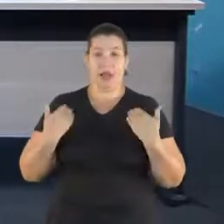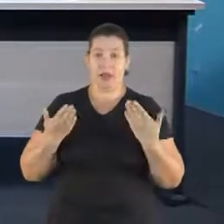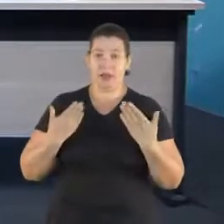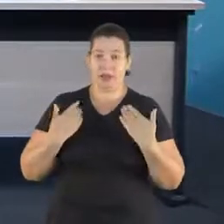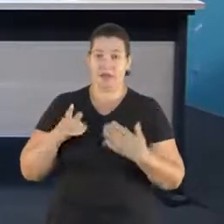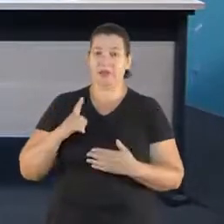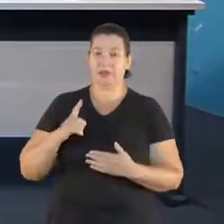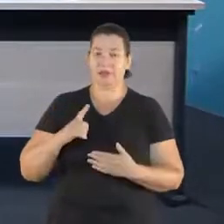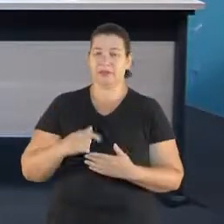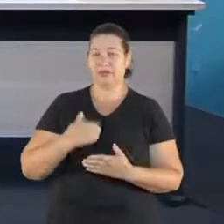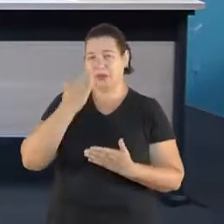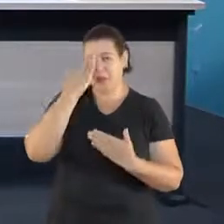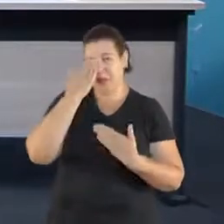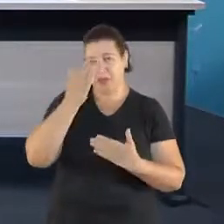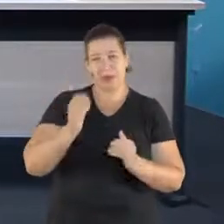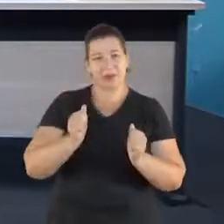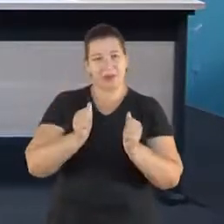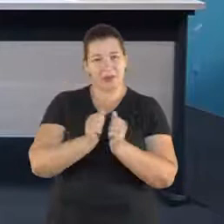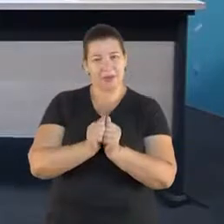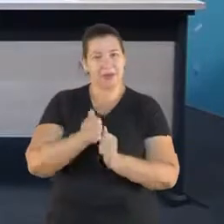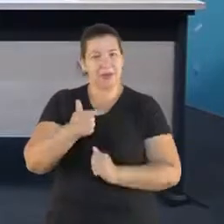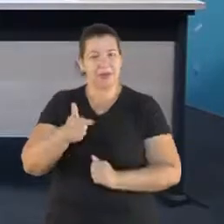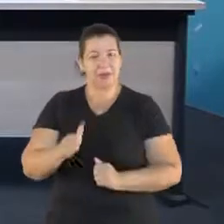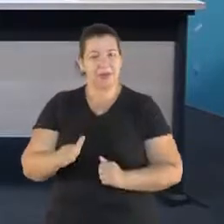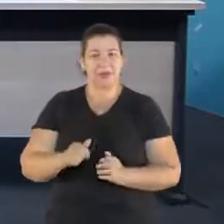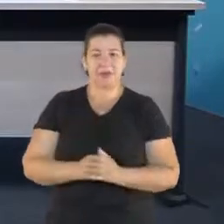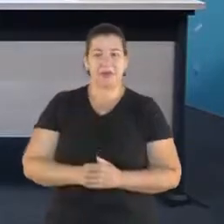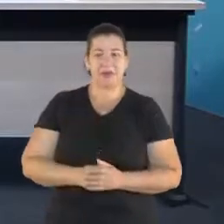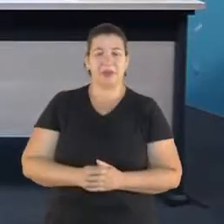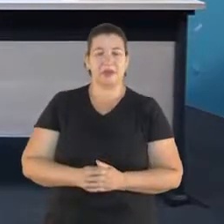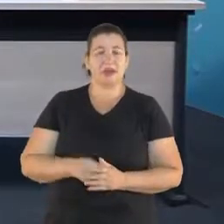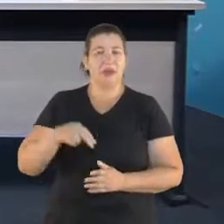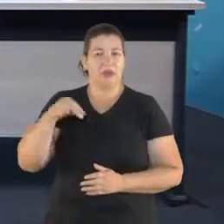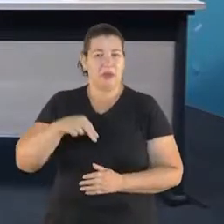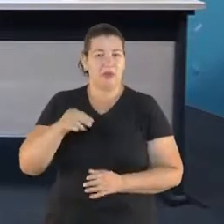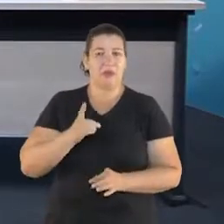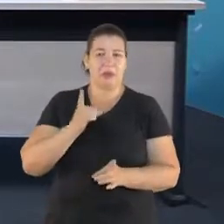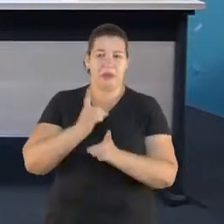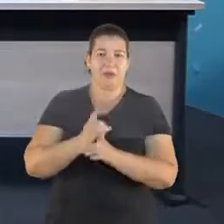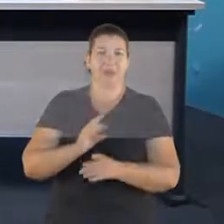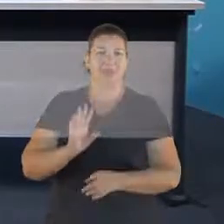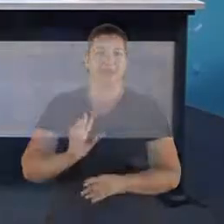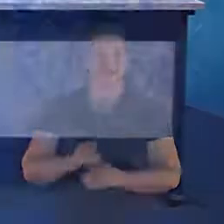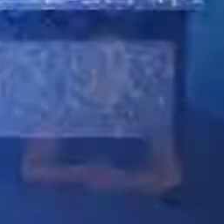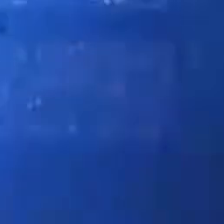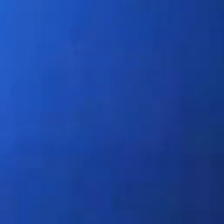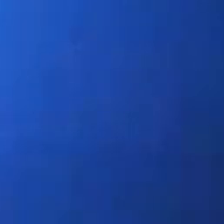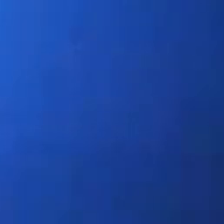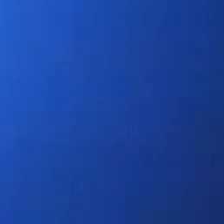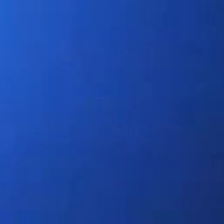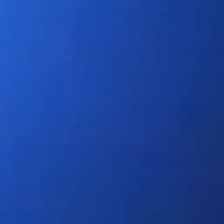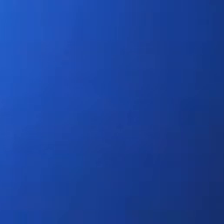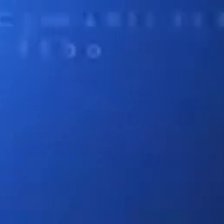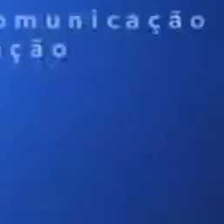como eu já falei. Obrigado por estarem comigo aqui novamente. Nos vemos em novembro. Até lá. Tchau!